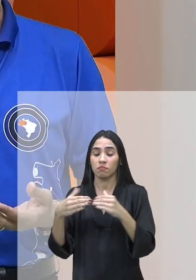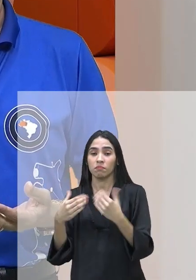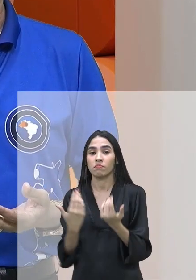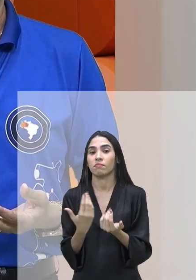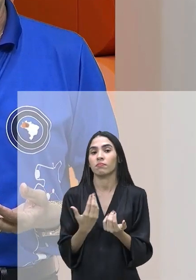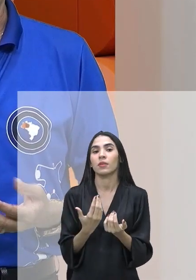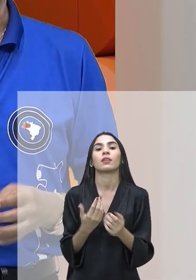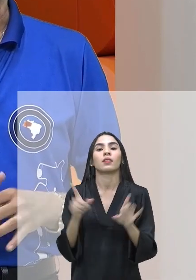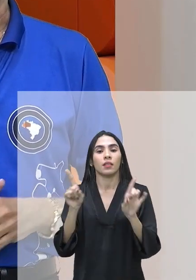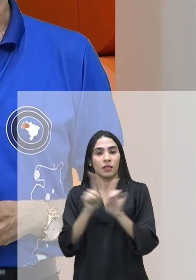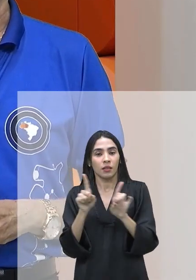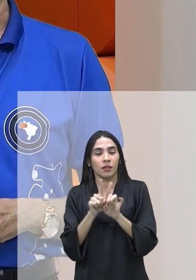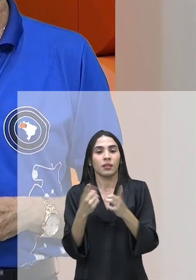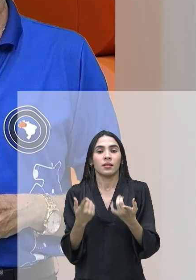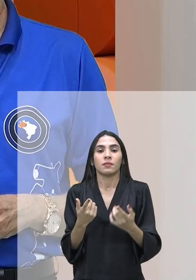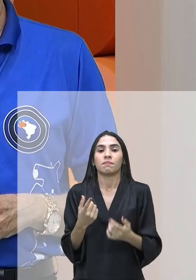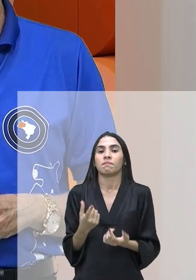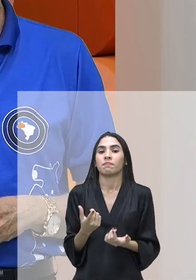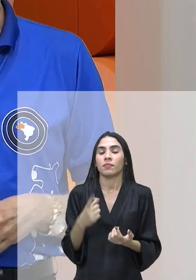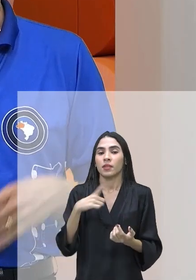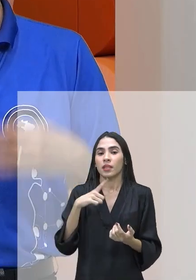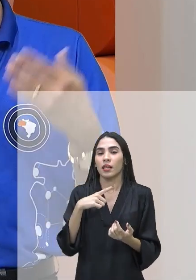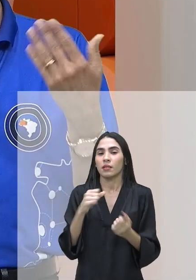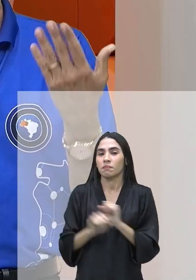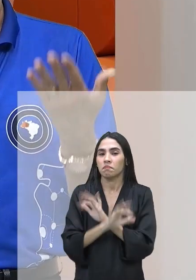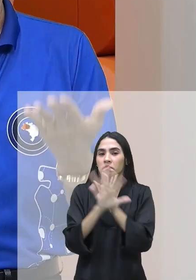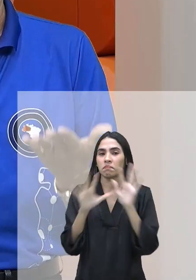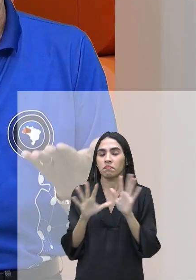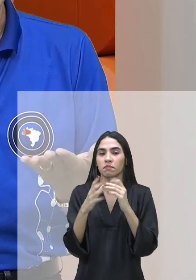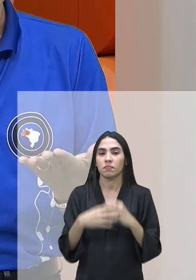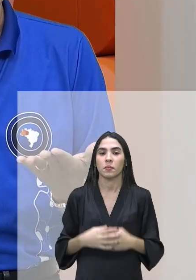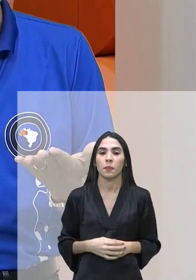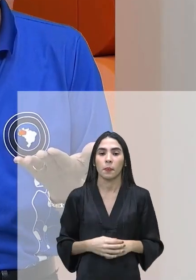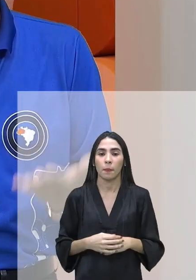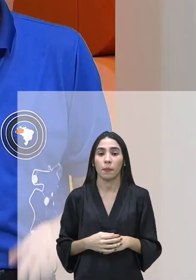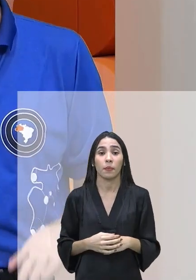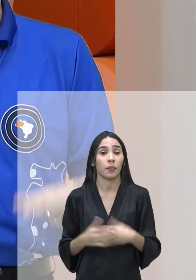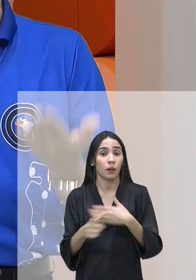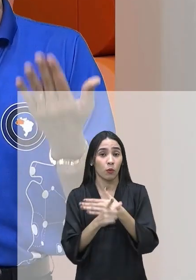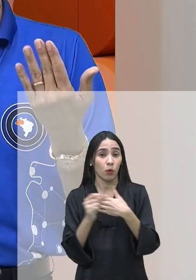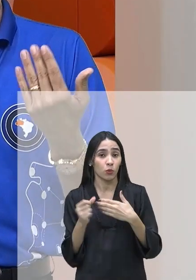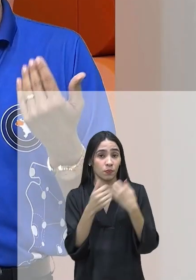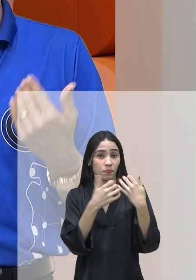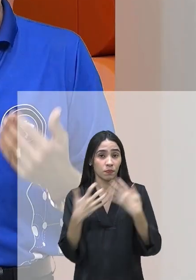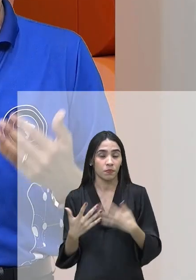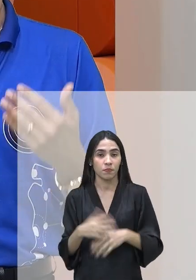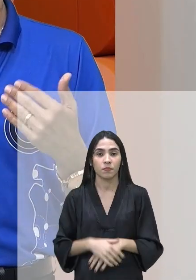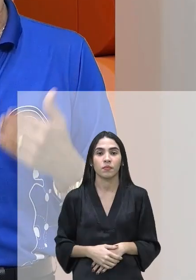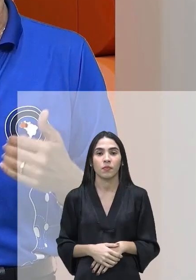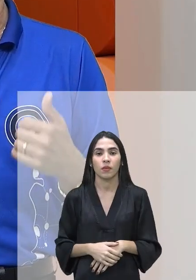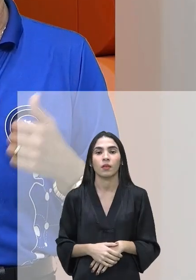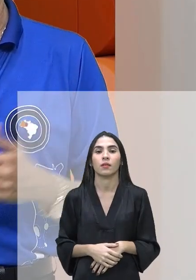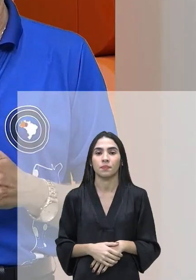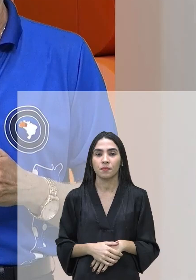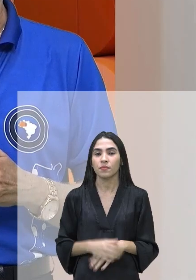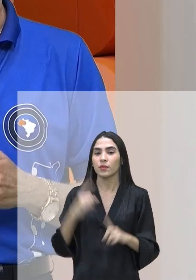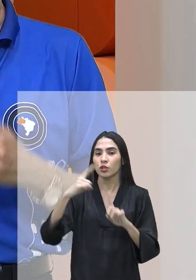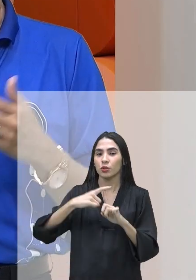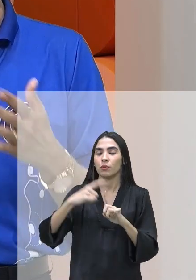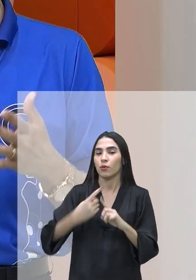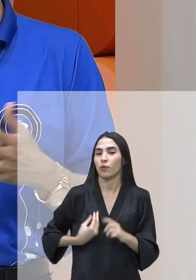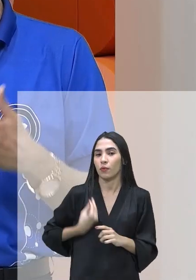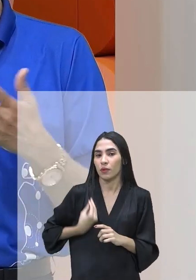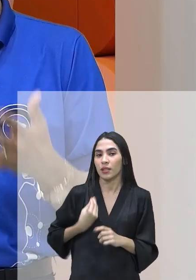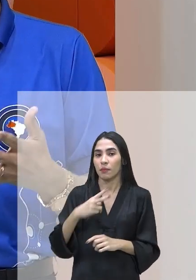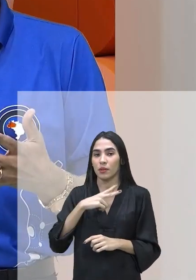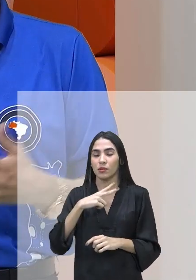isso, gente, também estará revelado, segundo Bourdieu, ao seu próprio estilo de vida.